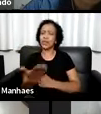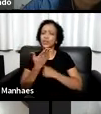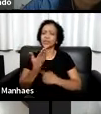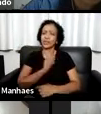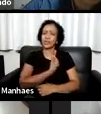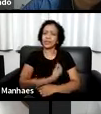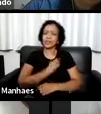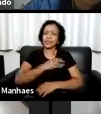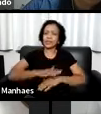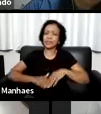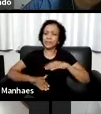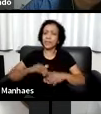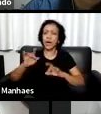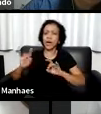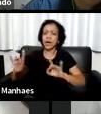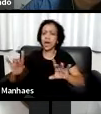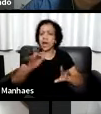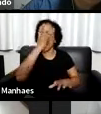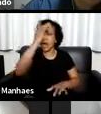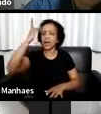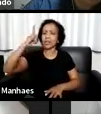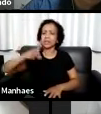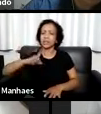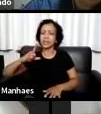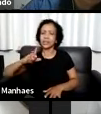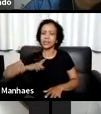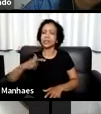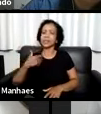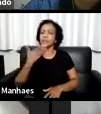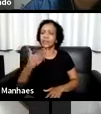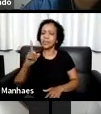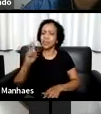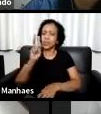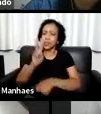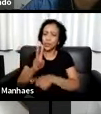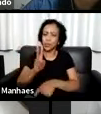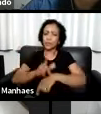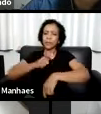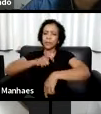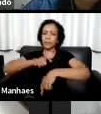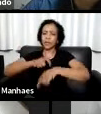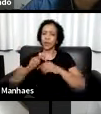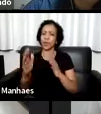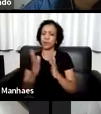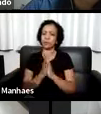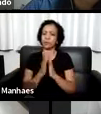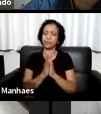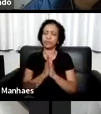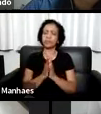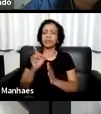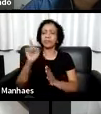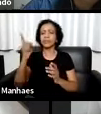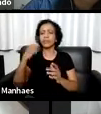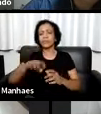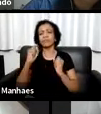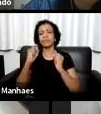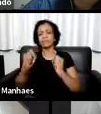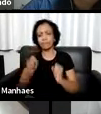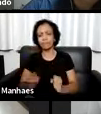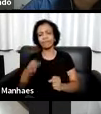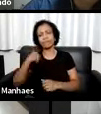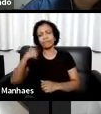mãos cada uma daquelas vidas que têm apresentado motivos de oração. Ó Deus, que nós possamos